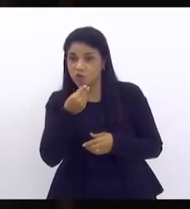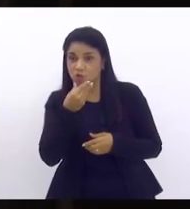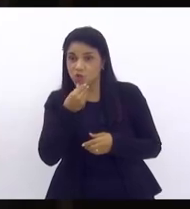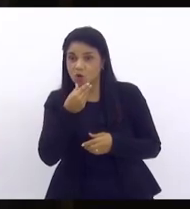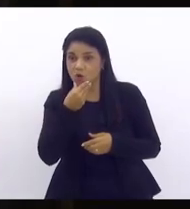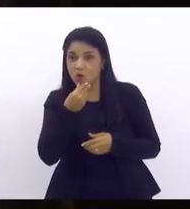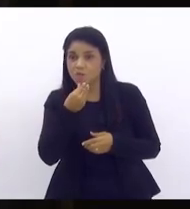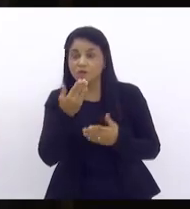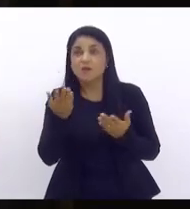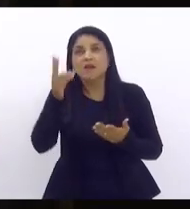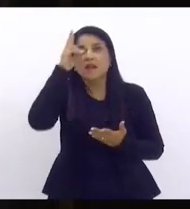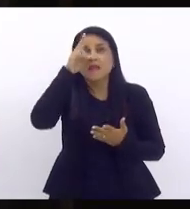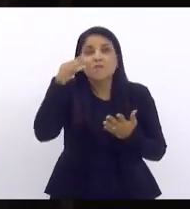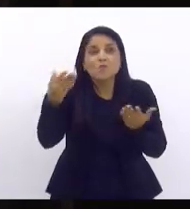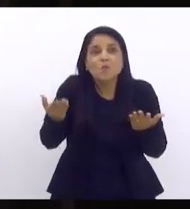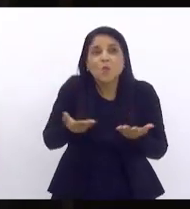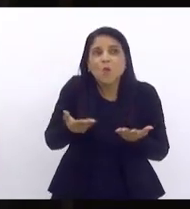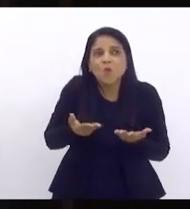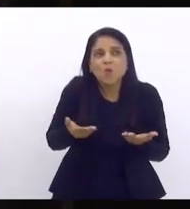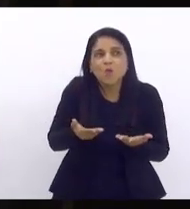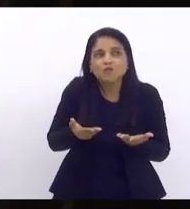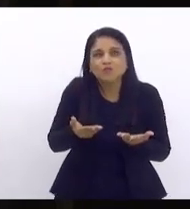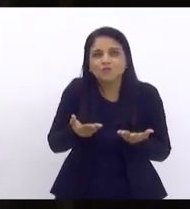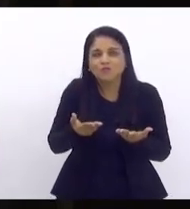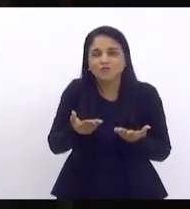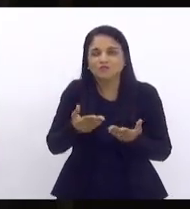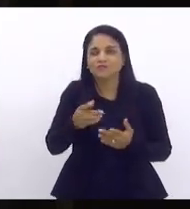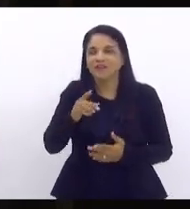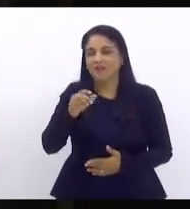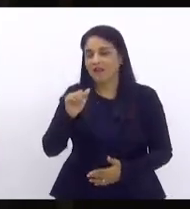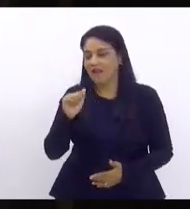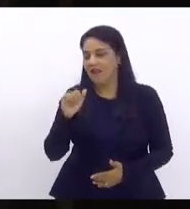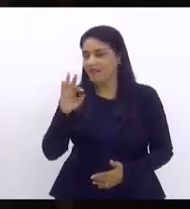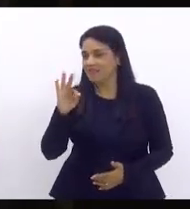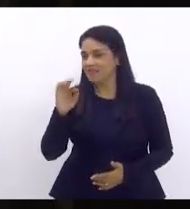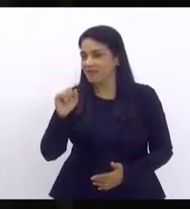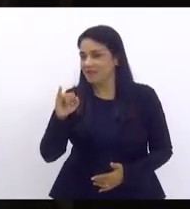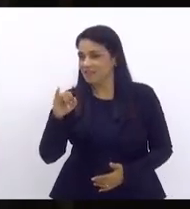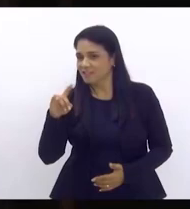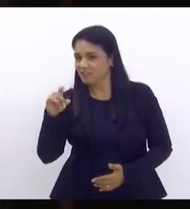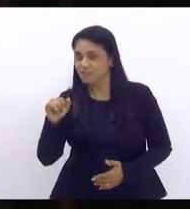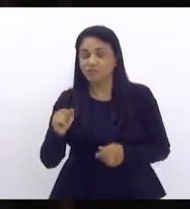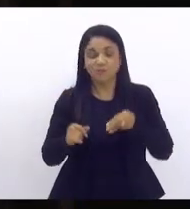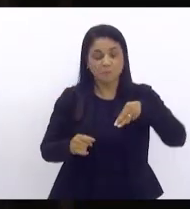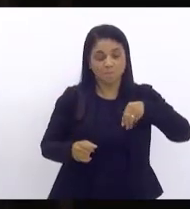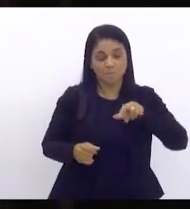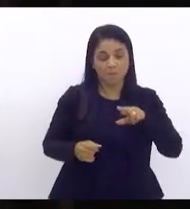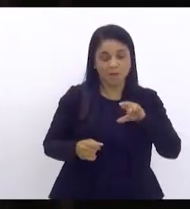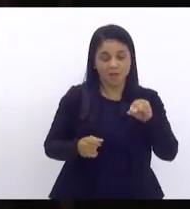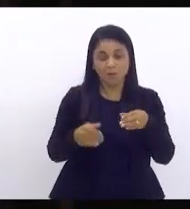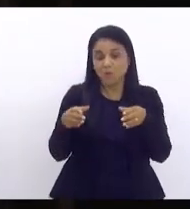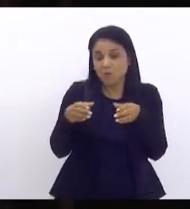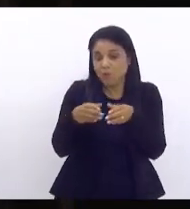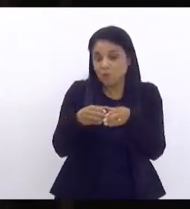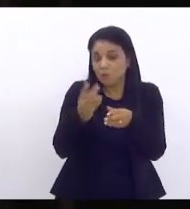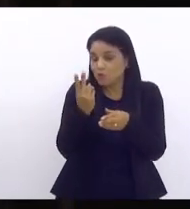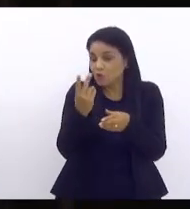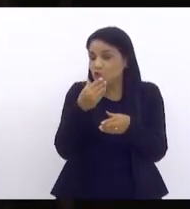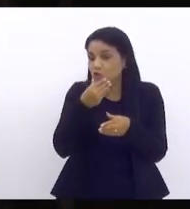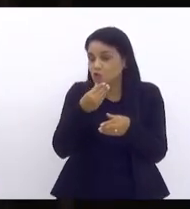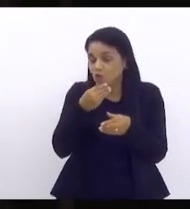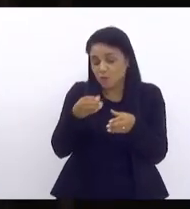dois homens, lembro como se fosse hoje, Artalides, né, e o seu Mário, que estava ali com um grupo de mulheres que fazia